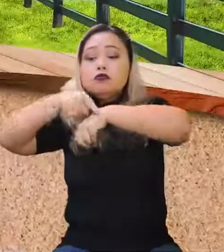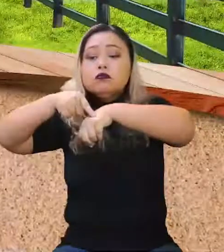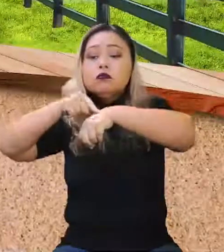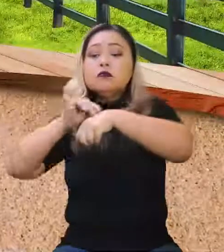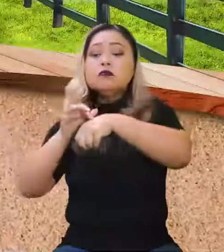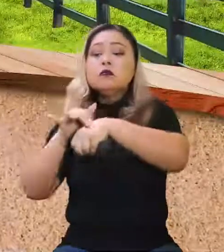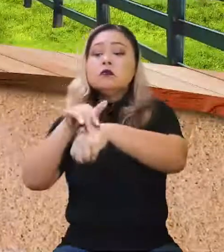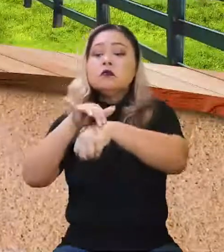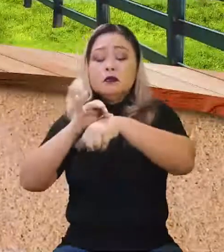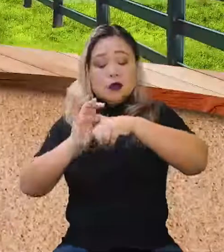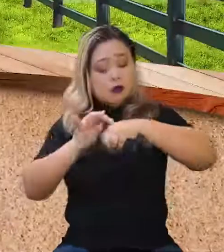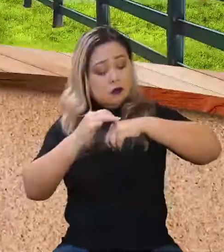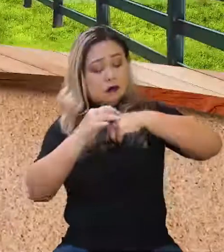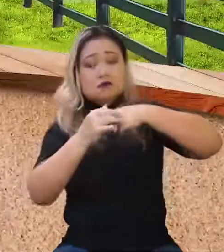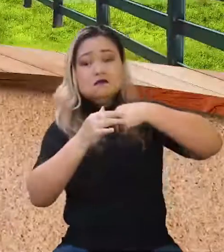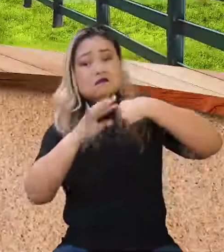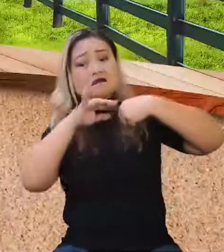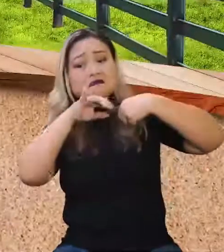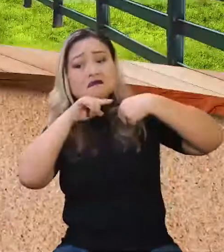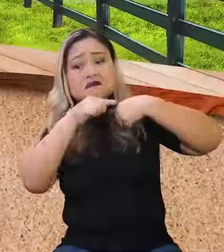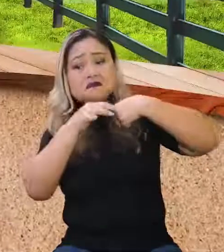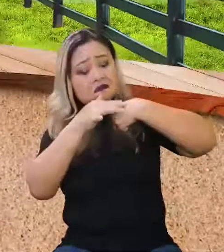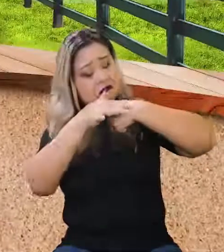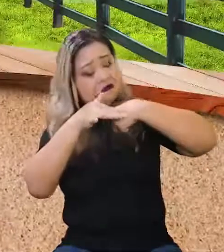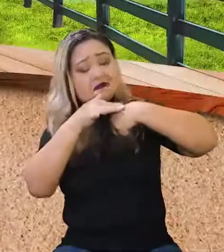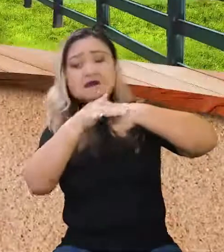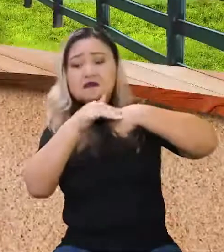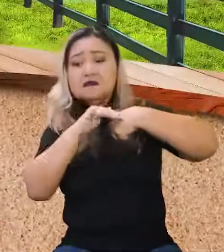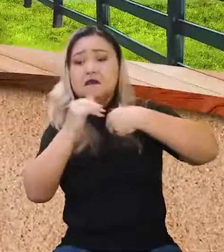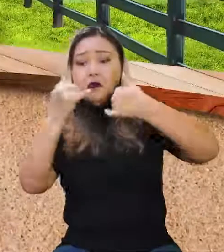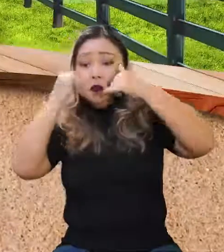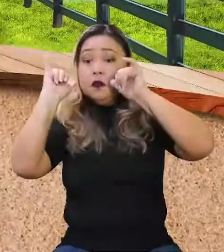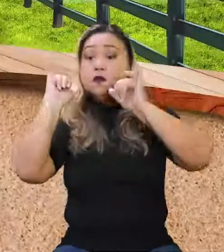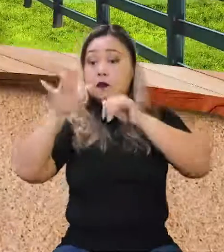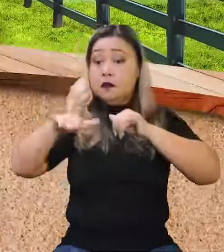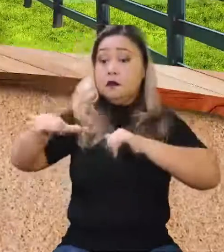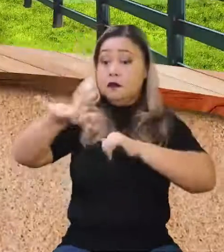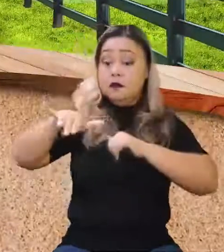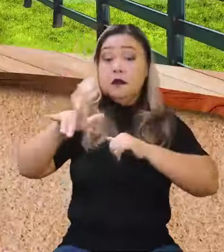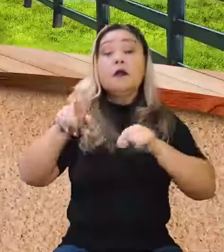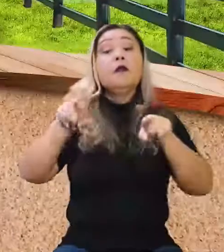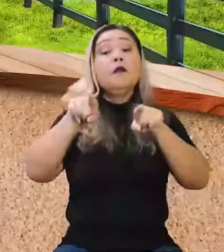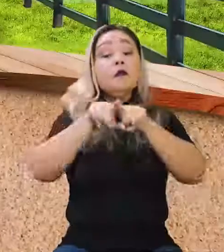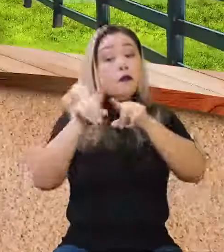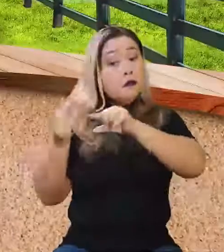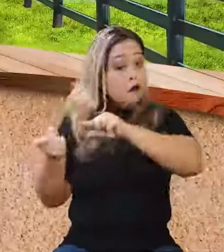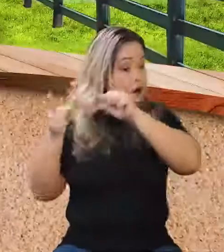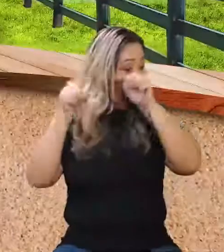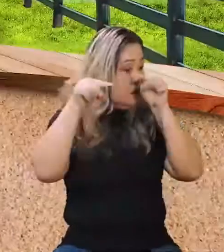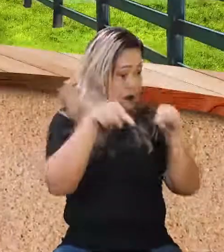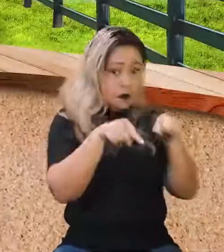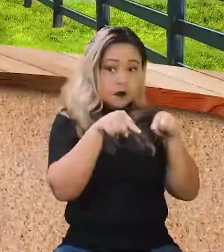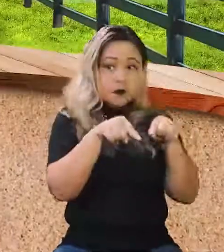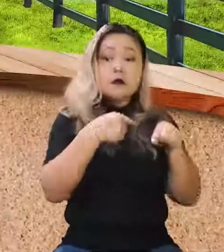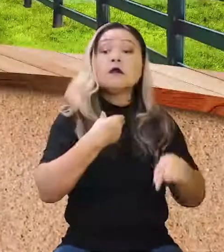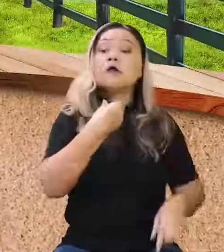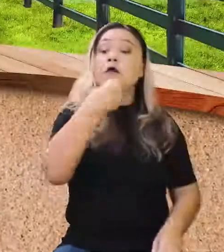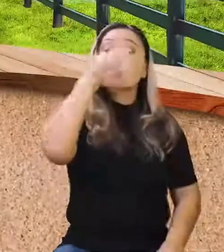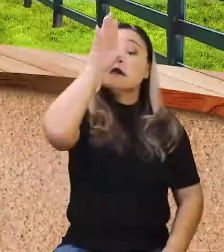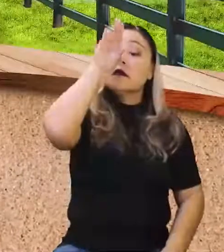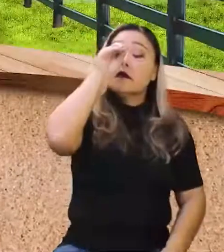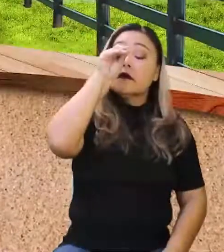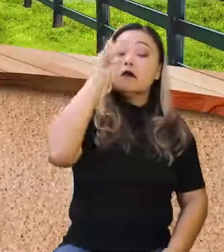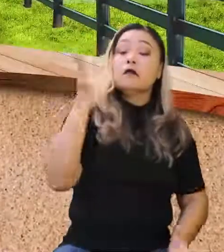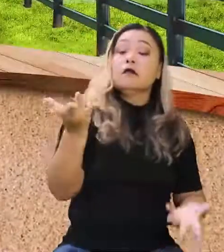possam depreciar o couro na criação de bovino. Mas se a gente fizesse mesmo comparativo na criação